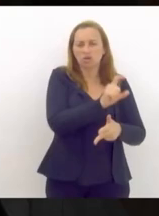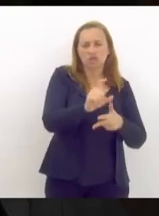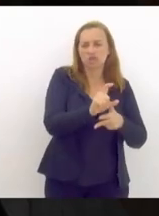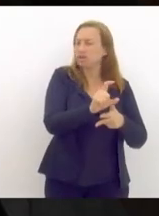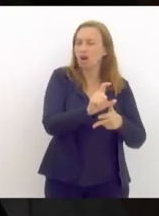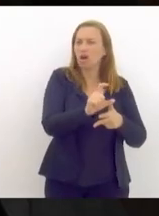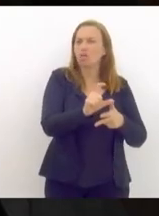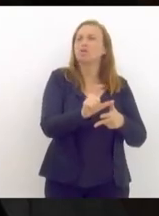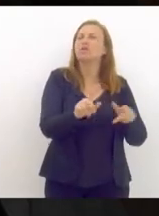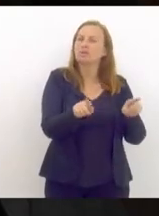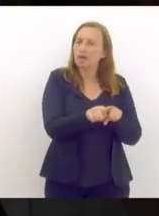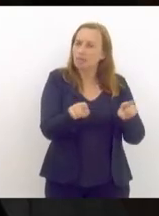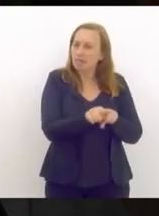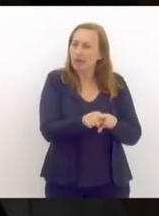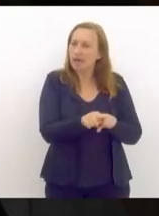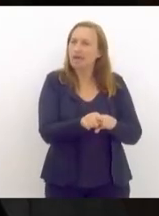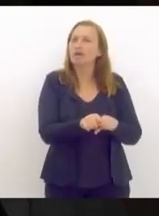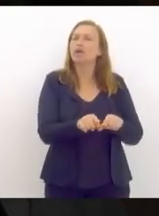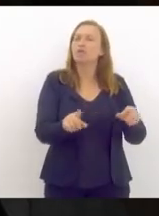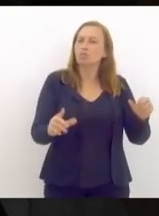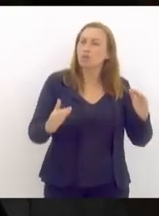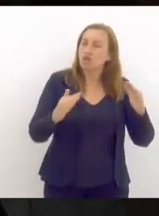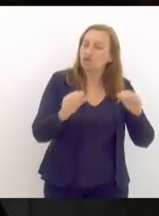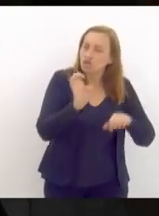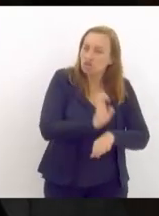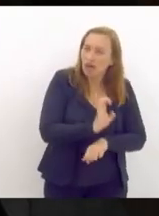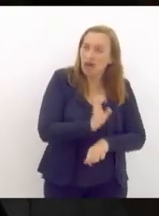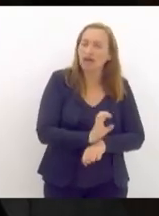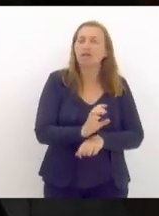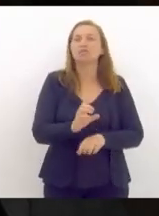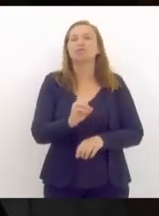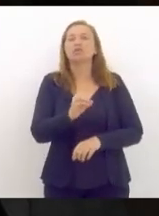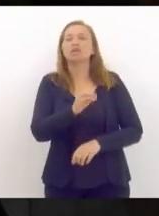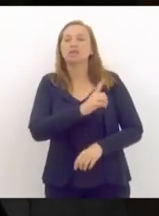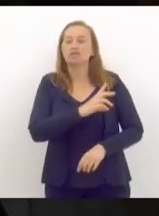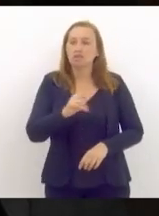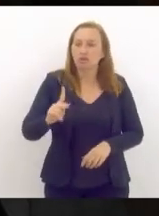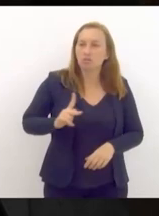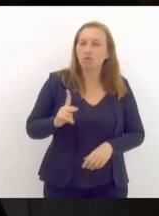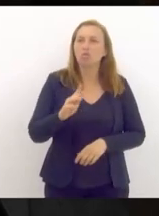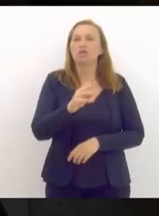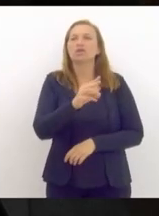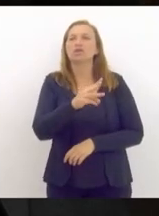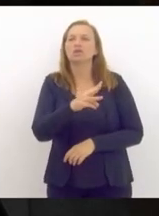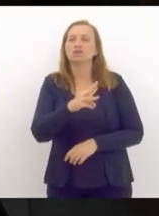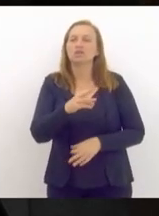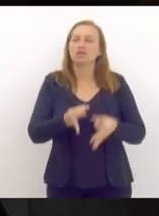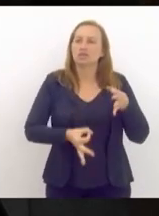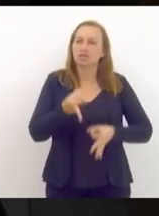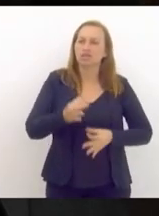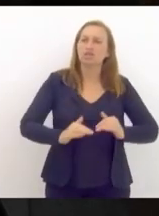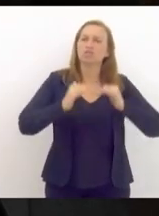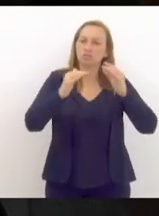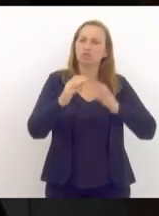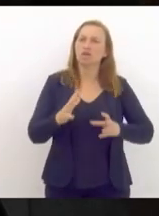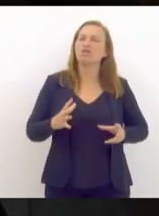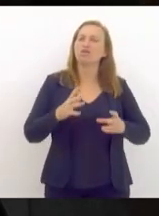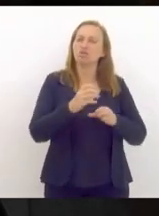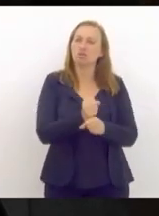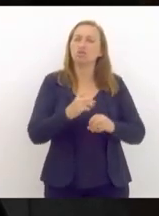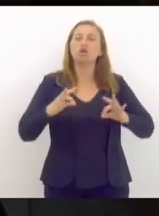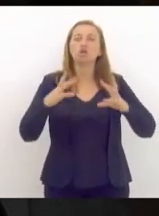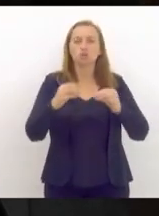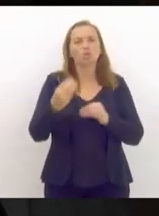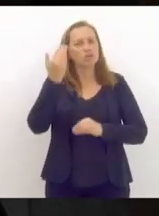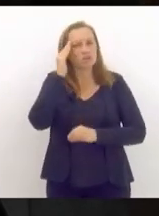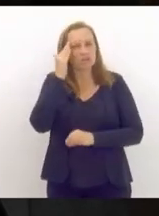Então, o Tribunal de Justiça, o Ministério Público, a Defensoria Pública, o Tribunal de Contas, todo mundo entendeu que